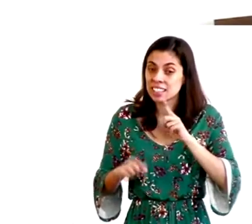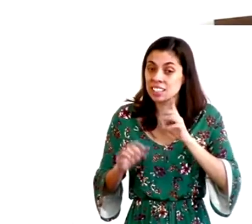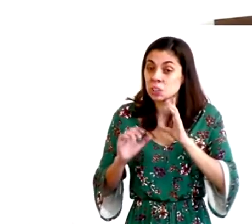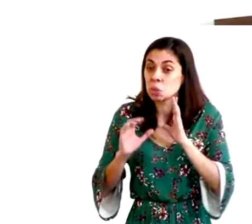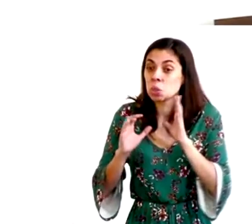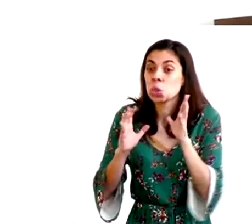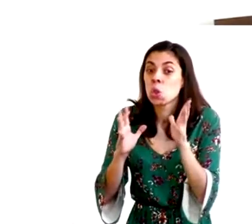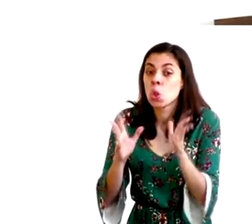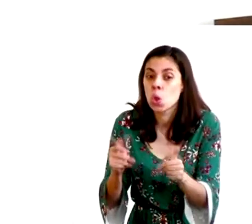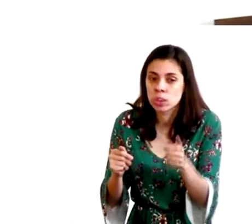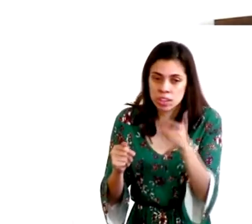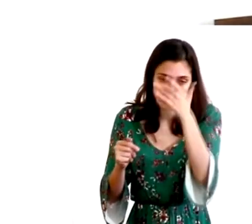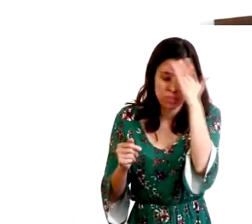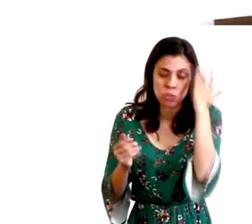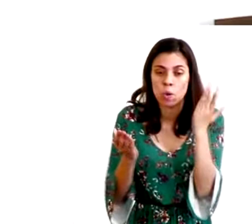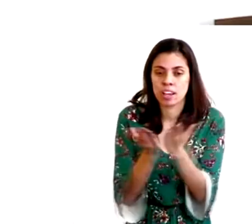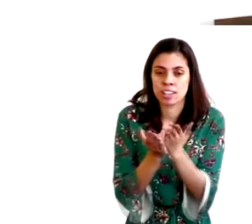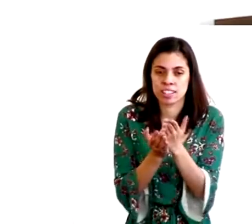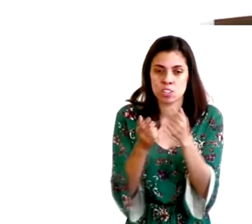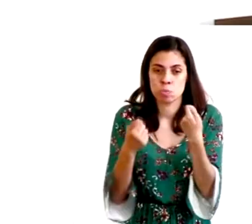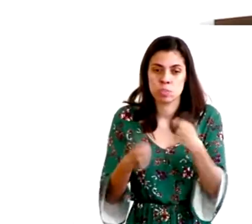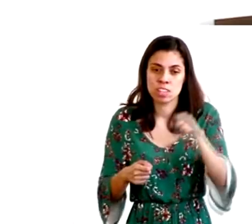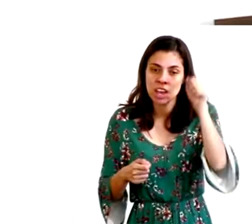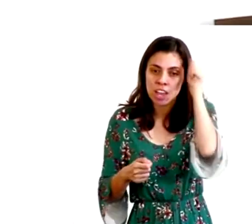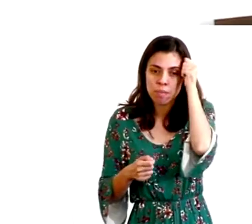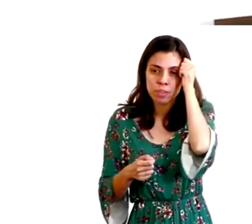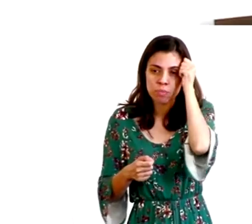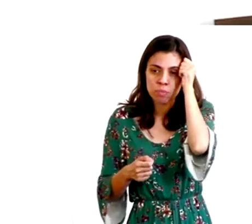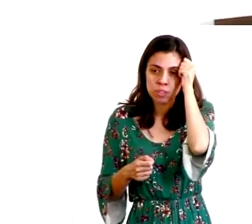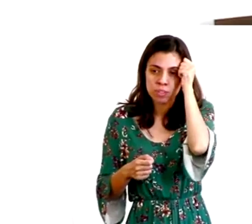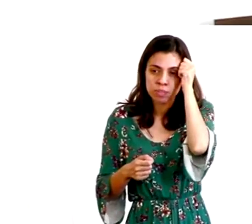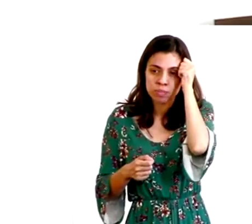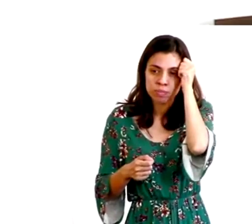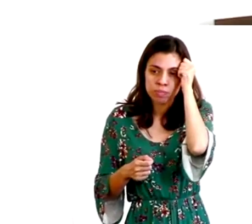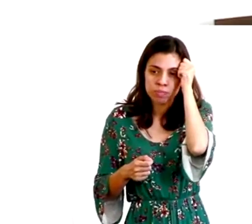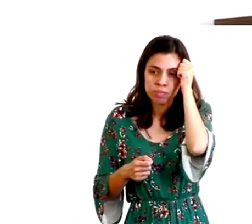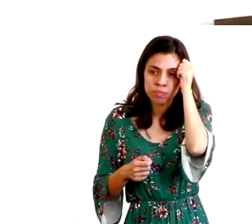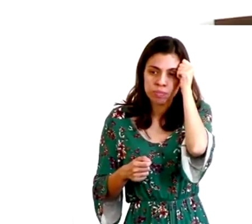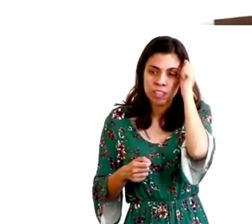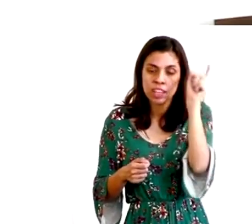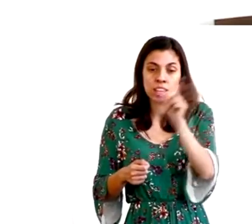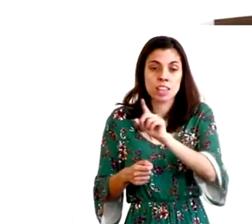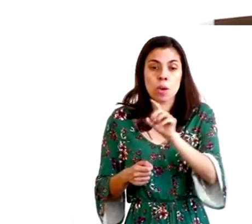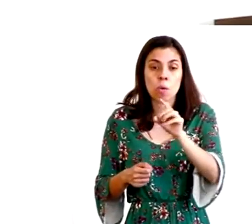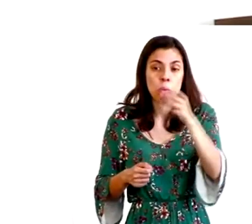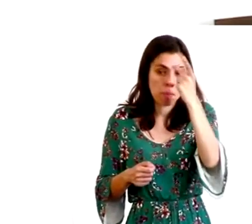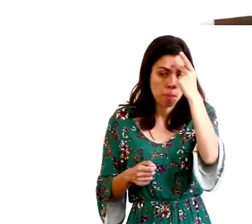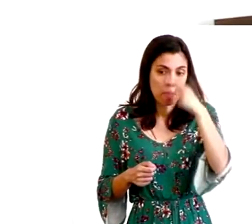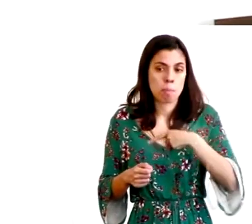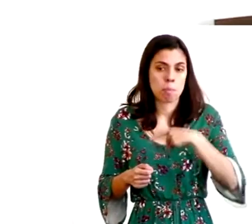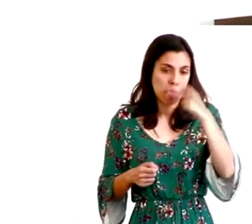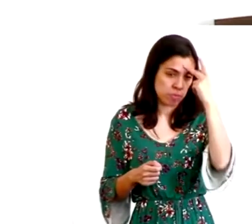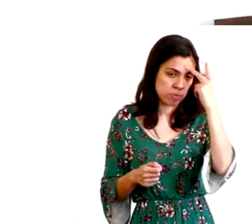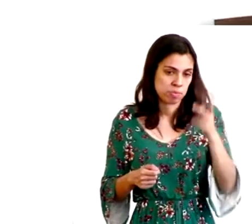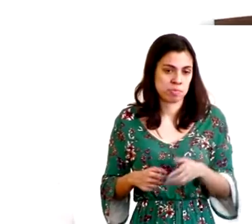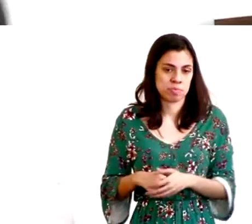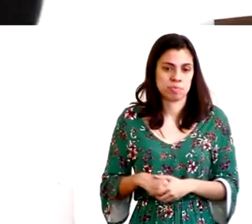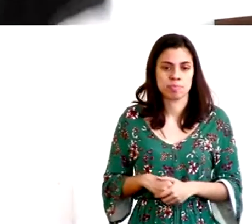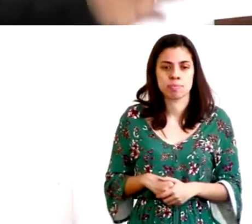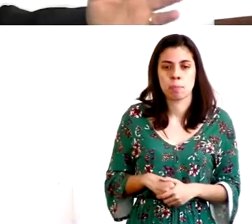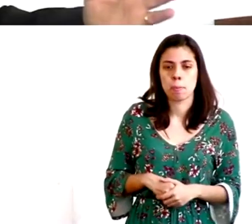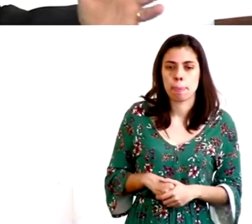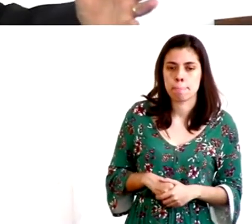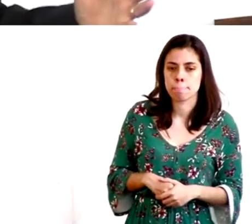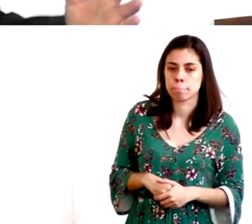conheceu a Jesus, a mensagem do reino, eu creio que você enxergou os seus pecados de uma forma